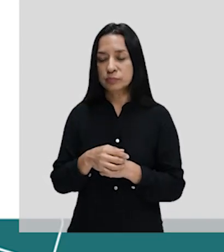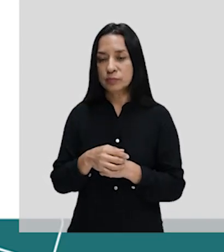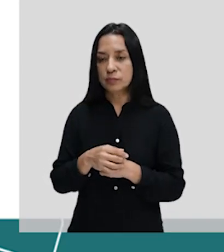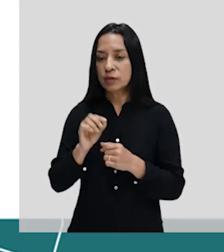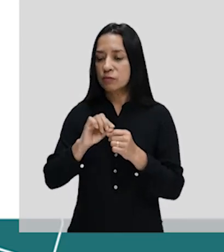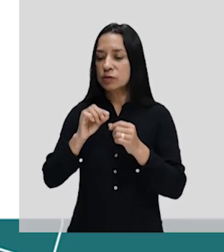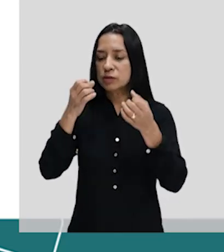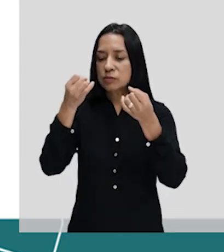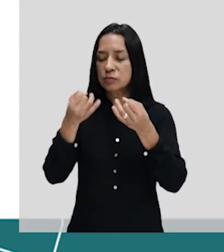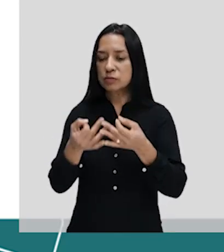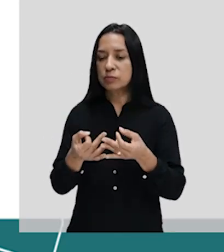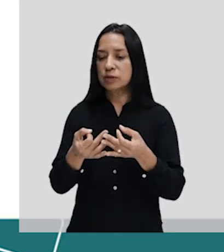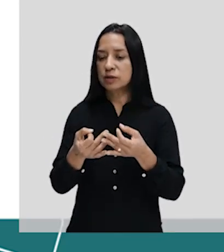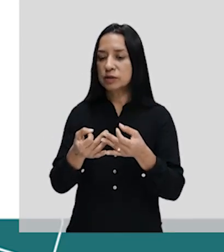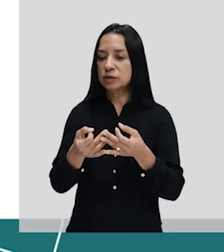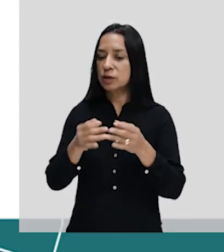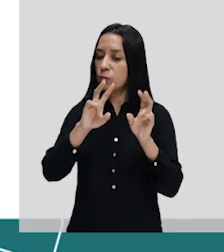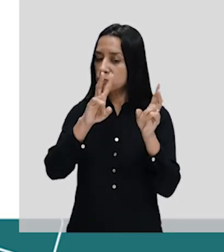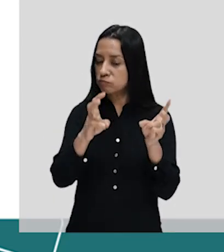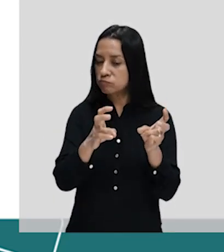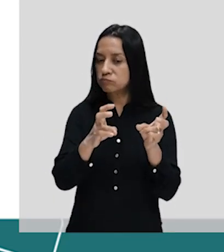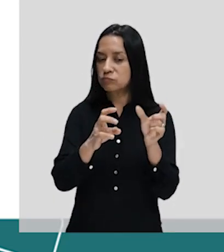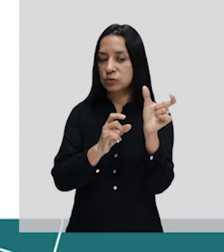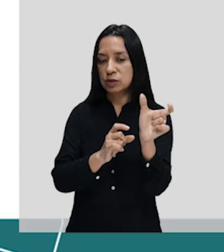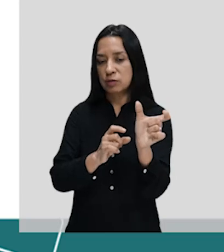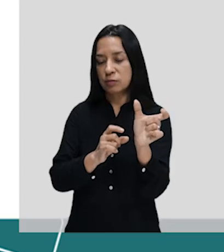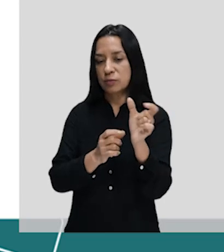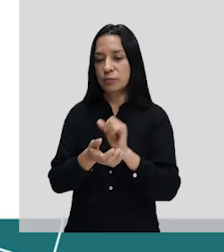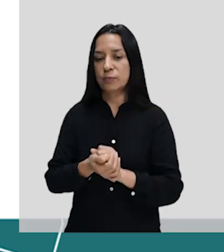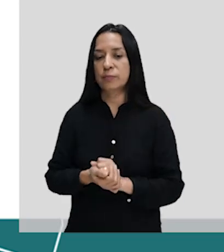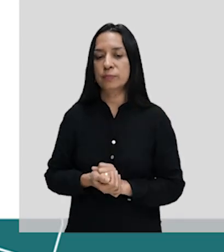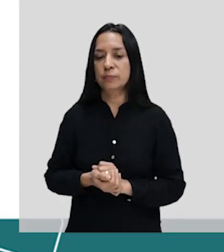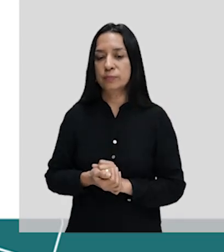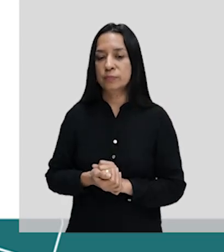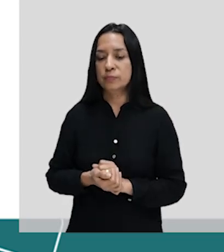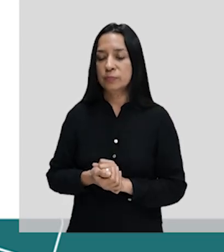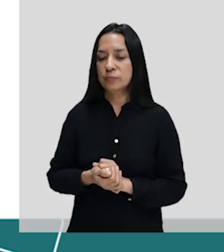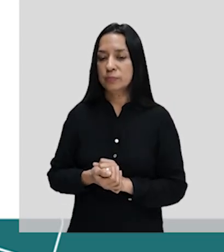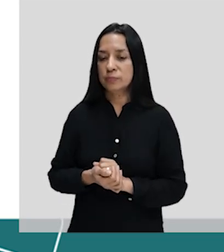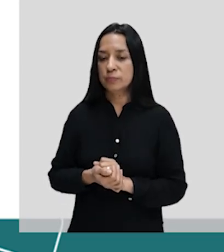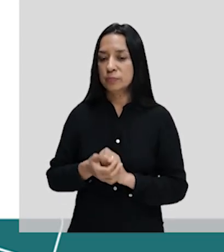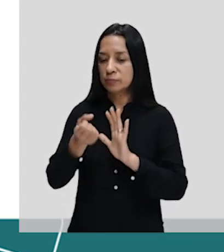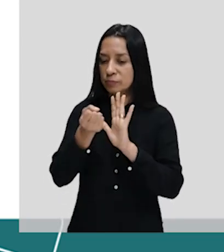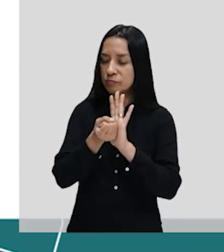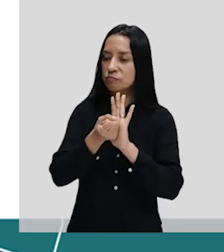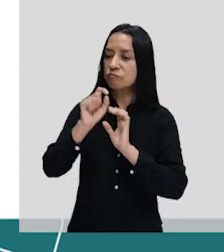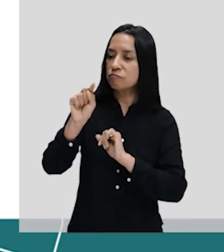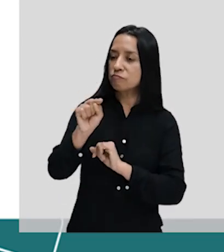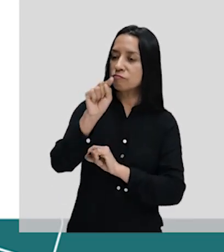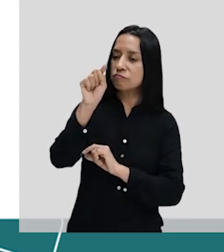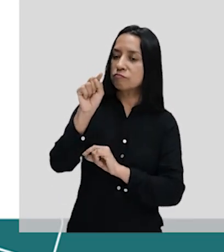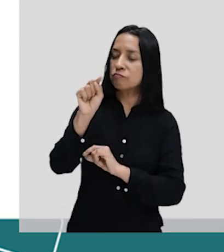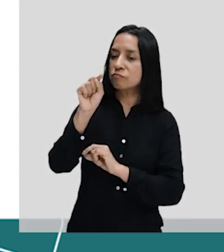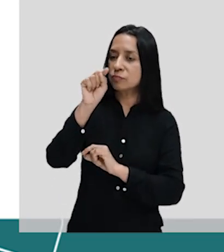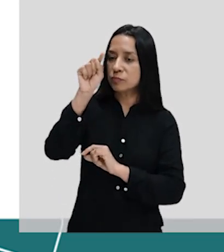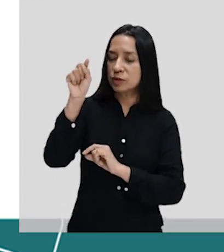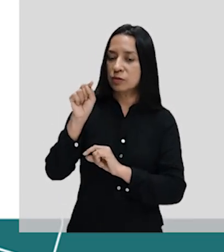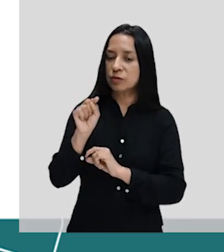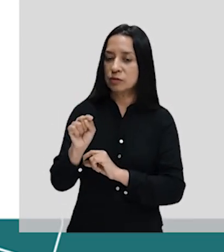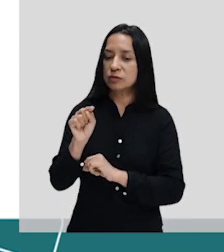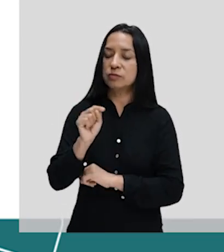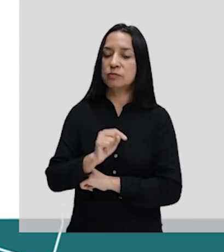vai fazer uma explicação de um determinado termo. Signos de interrogação, que são as nossas interrogações. Signos